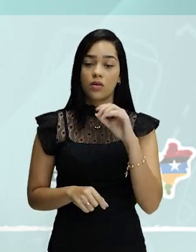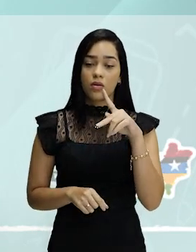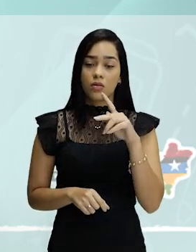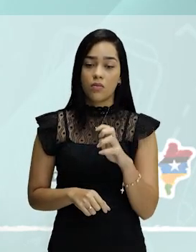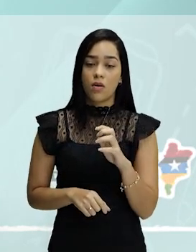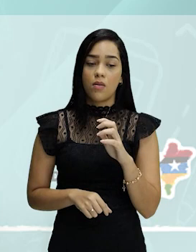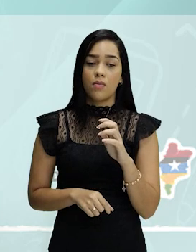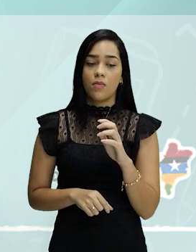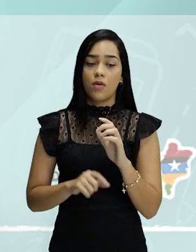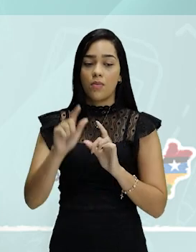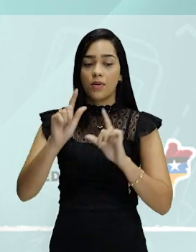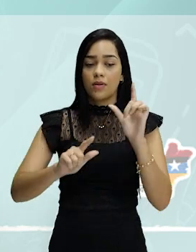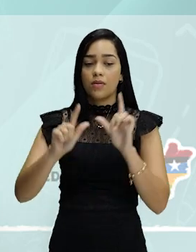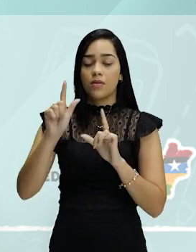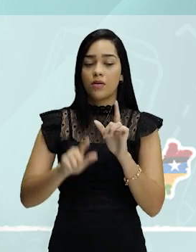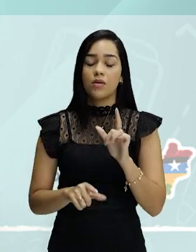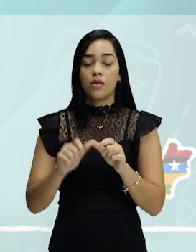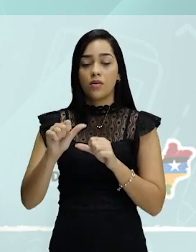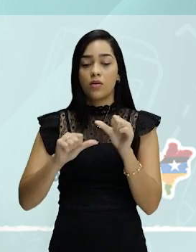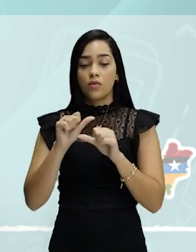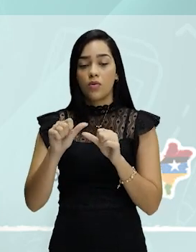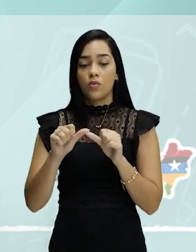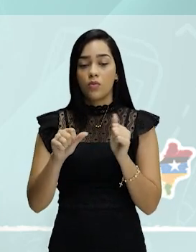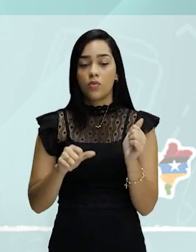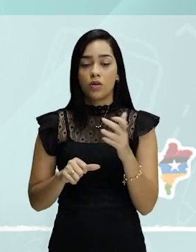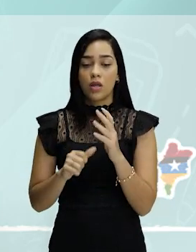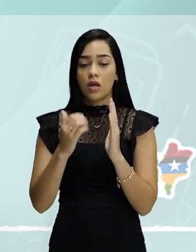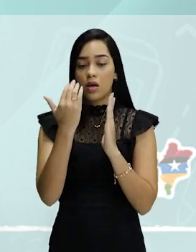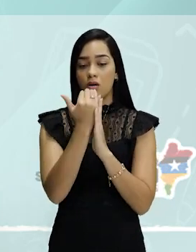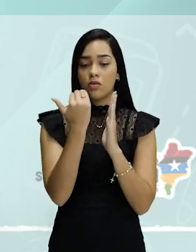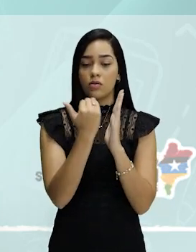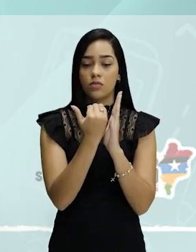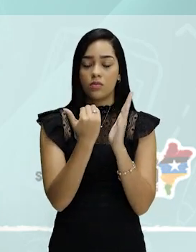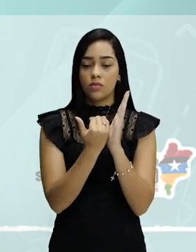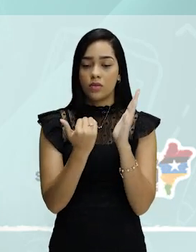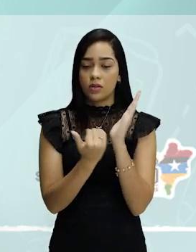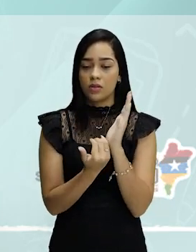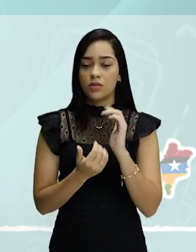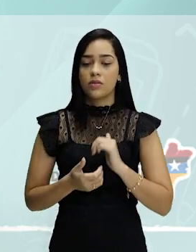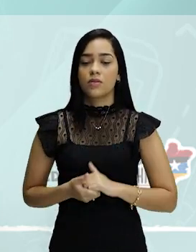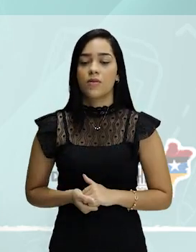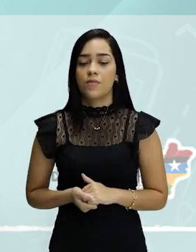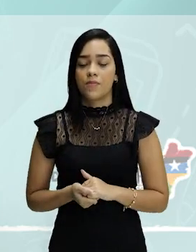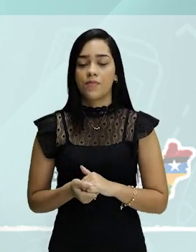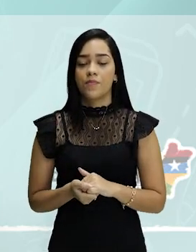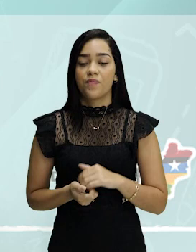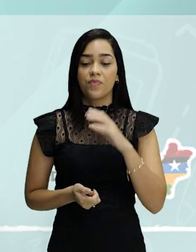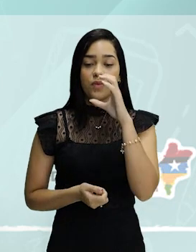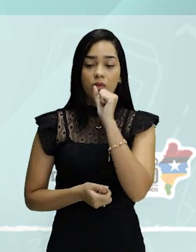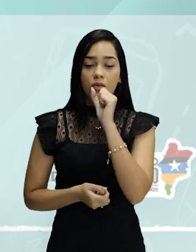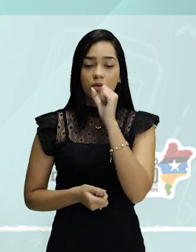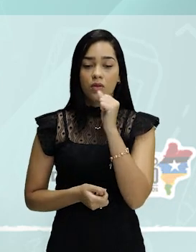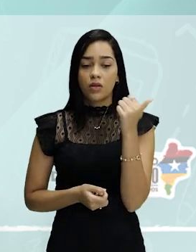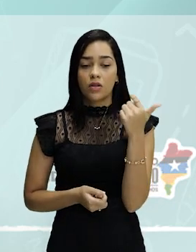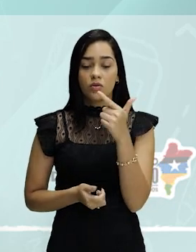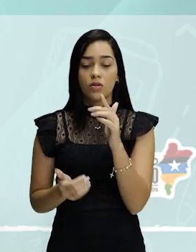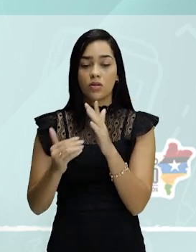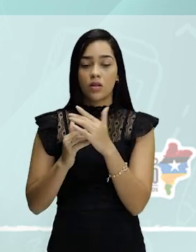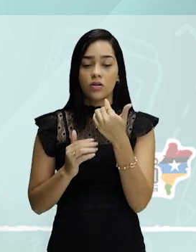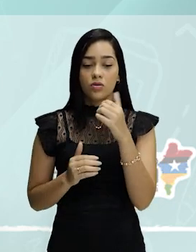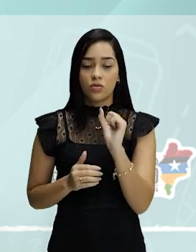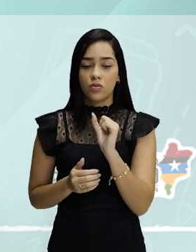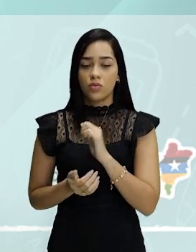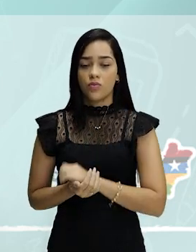Ibope, uma emissora de televisão resolveu mudar a ordem de sua programação no sábado, de 12